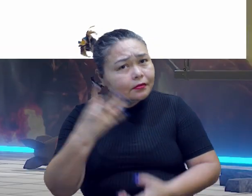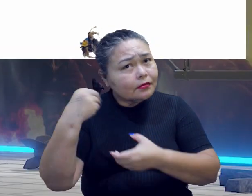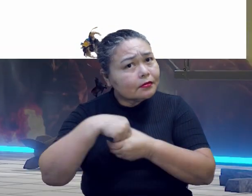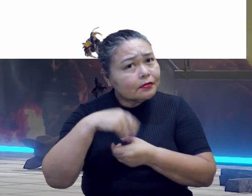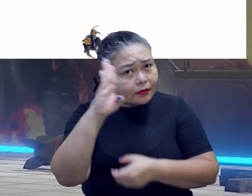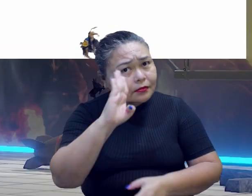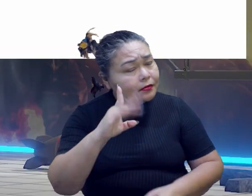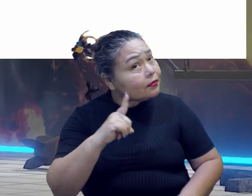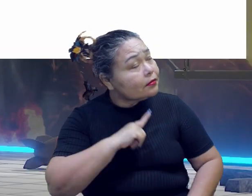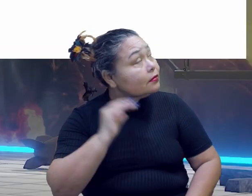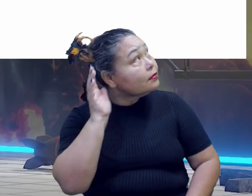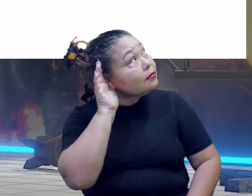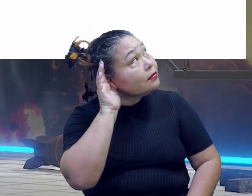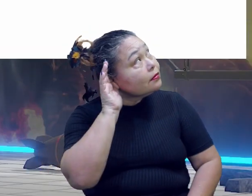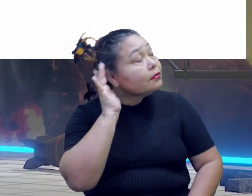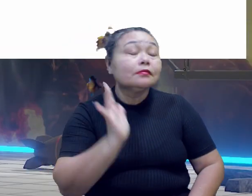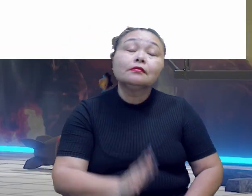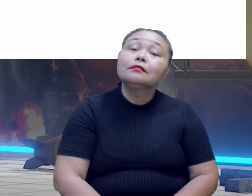Hã?